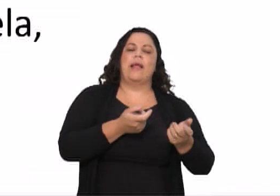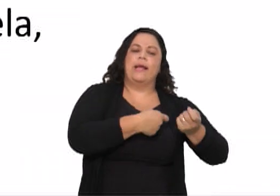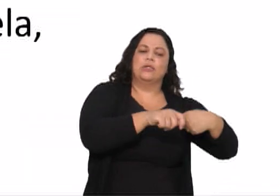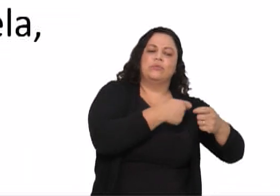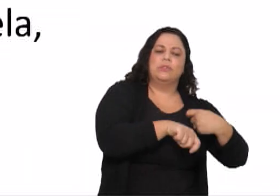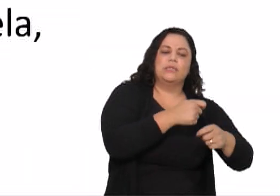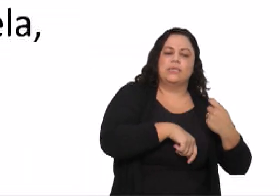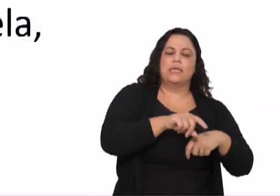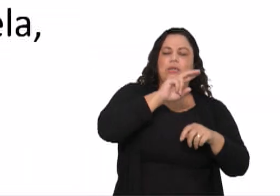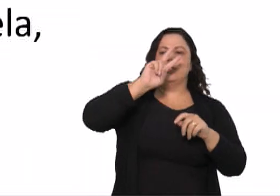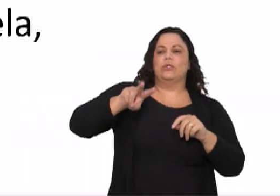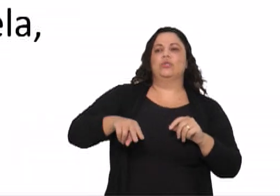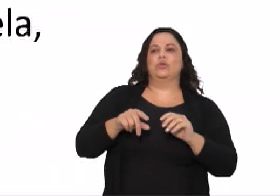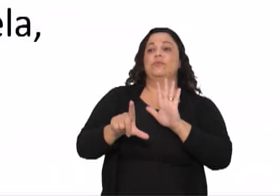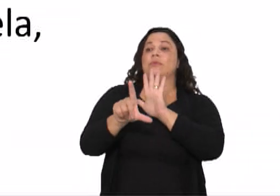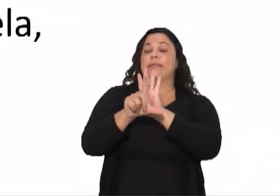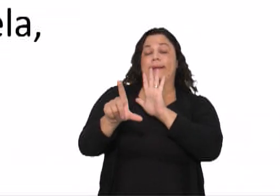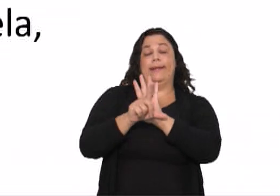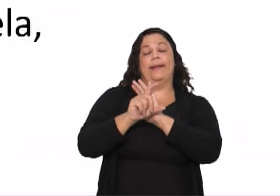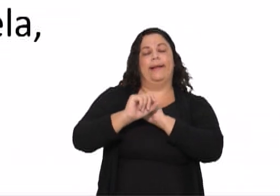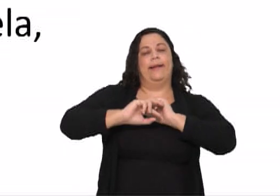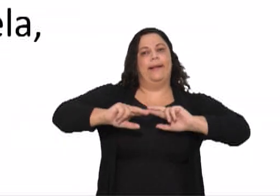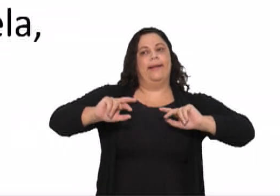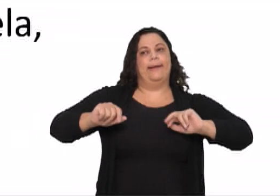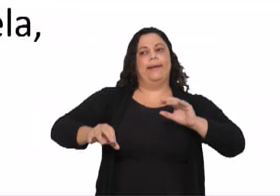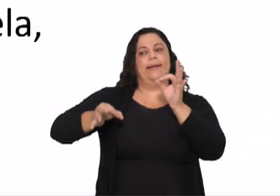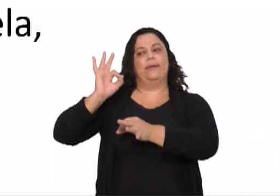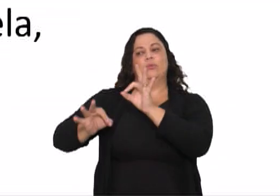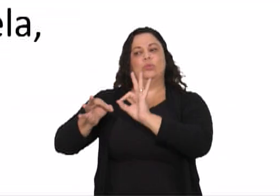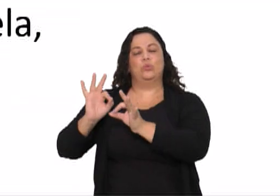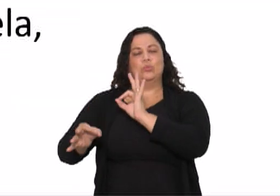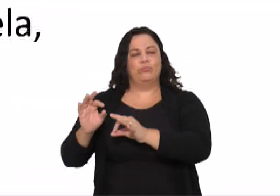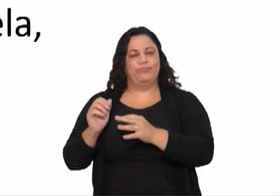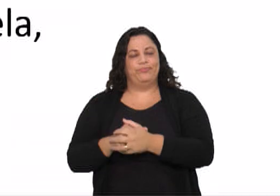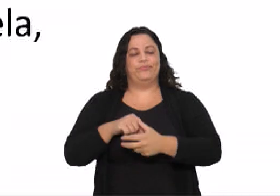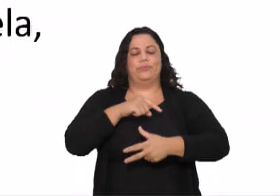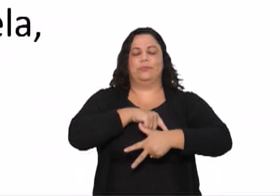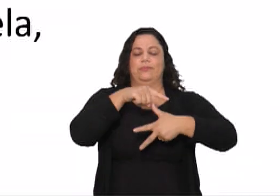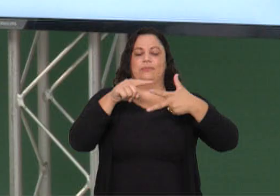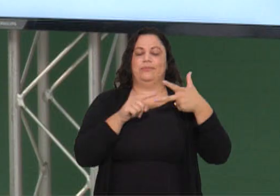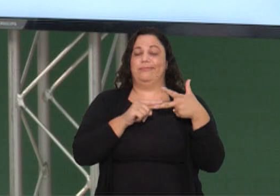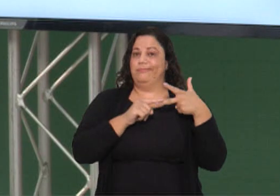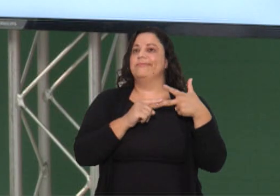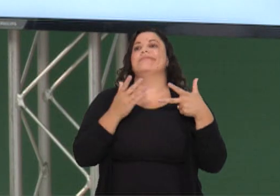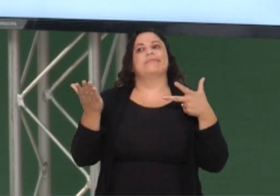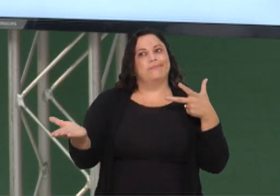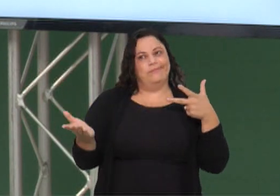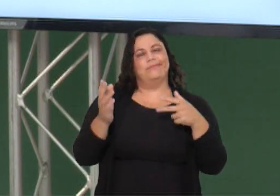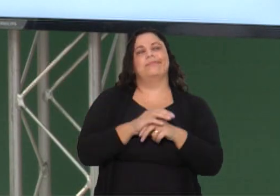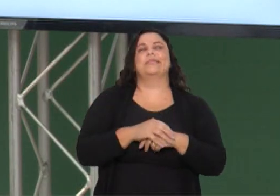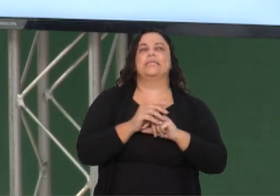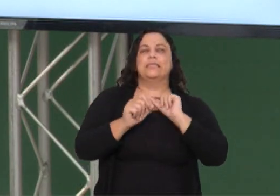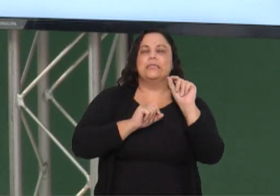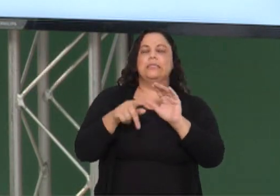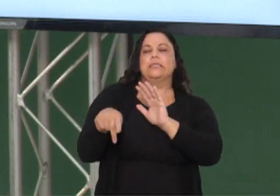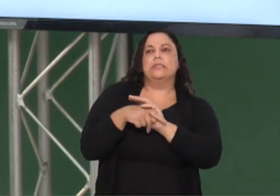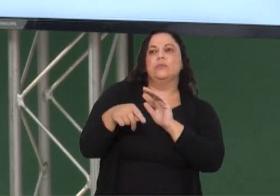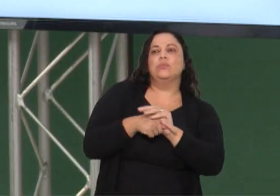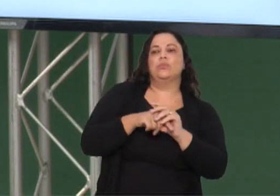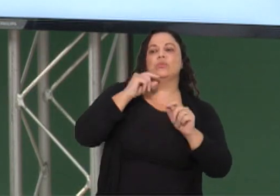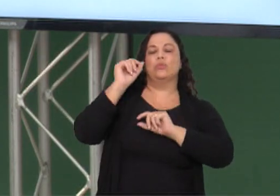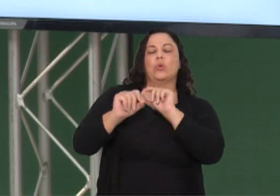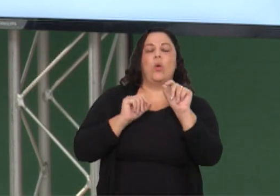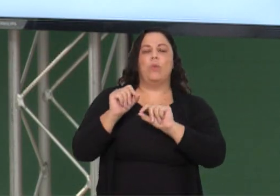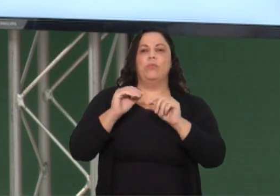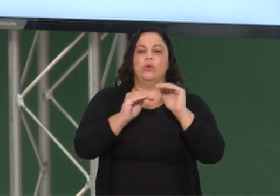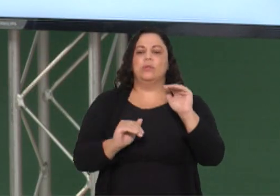administrativa, legislativa e judiciária. Faziam então essas divisões, mas tinha uma concentração. Acima de todo mundo